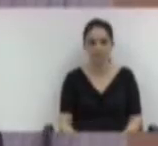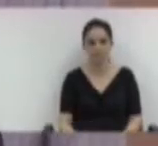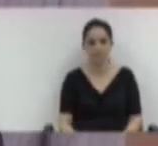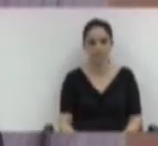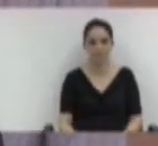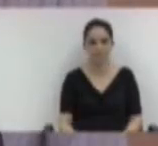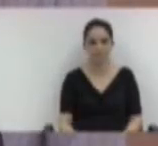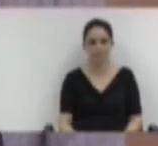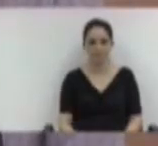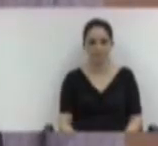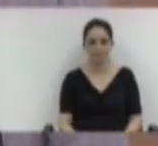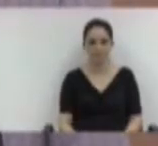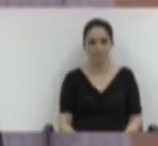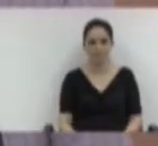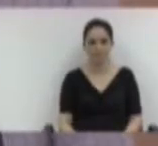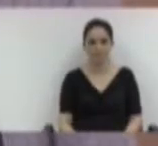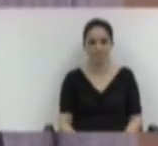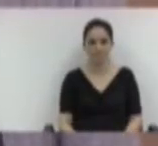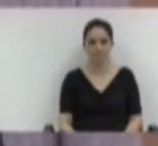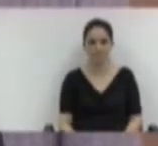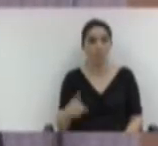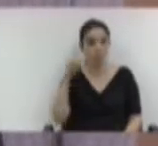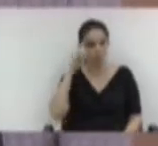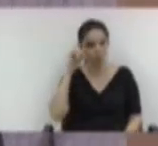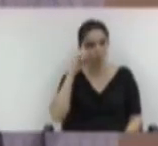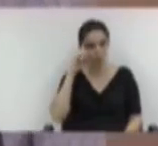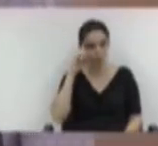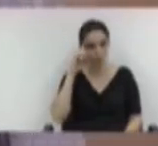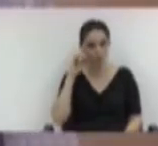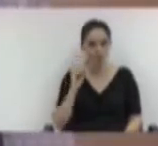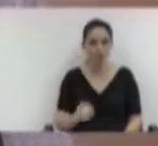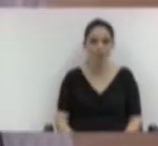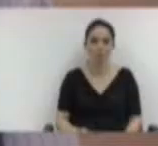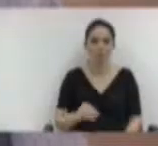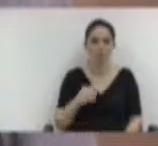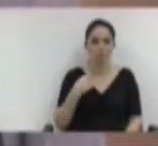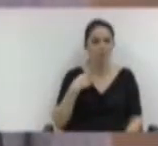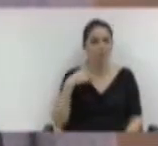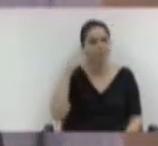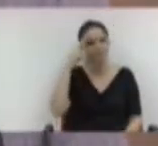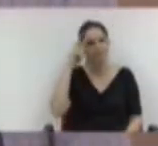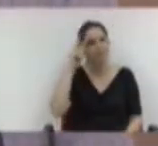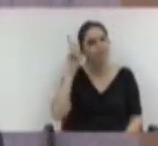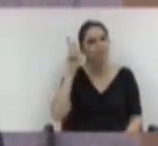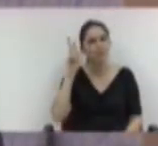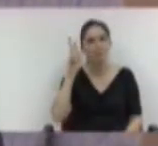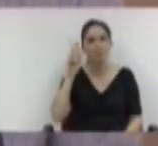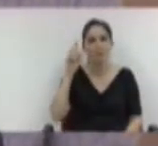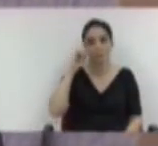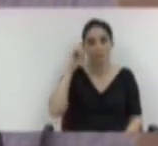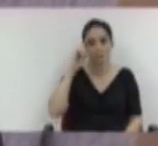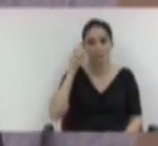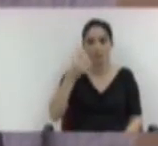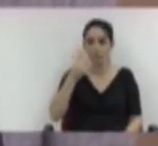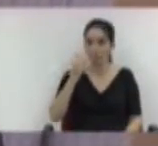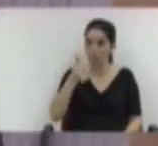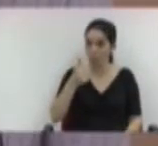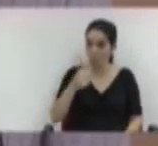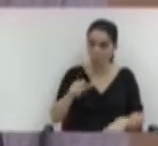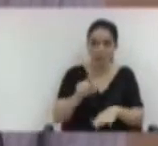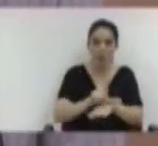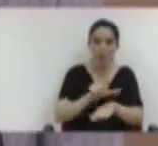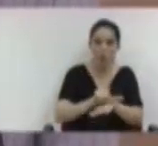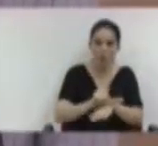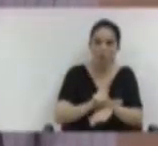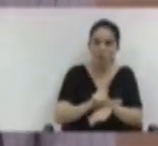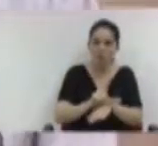passa um aperto muito grande. Teve um dia lá, dia 1 de janeiro, se eu não me lembro se foi desse ano ou ano passado, que nós, comerciantes,